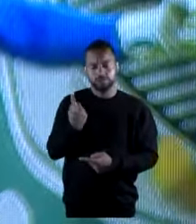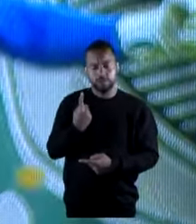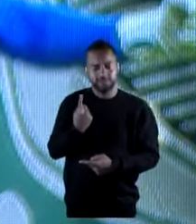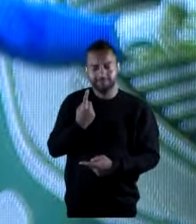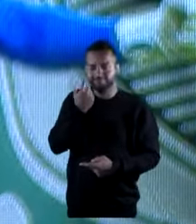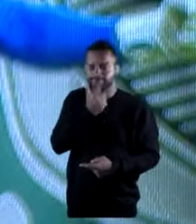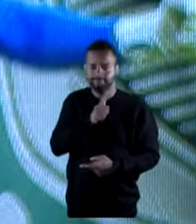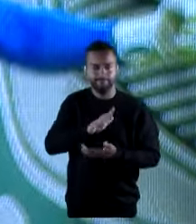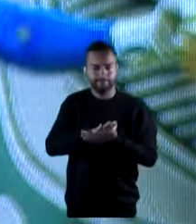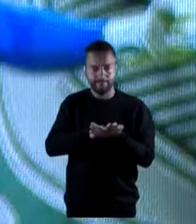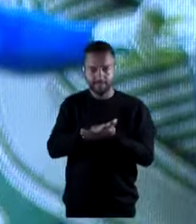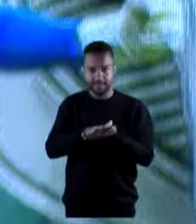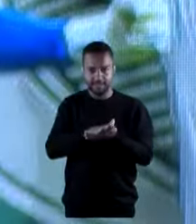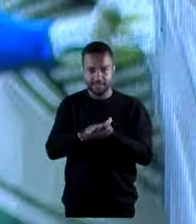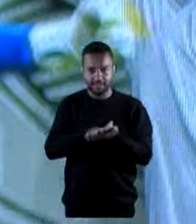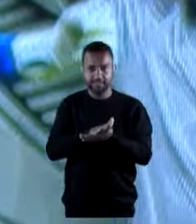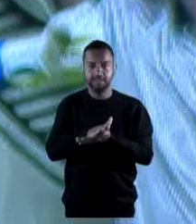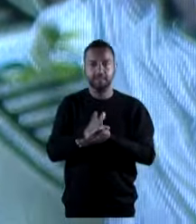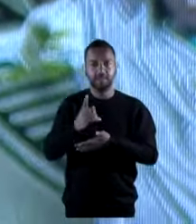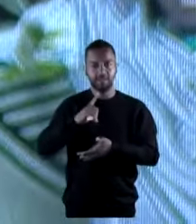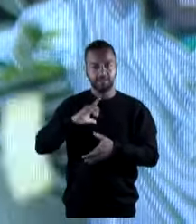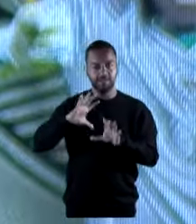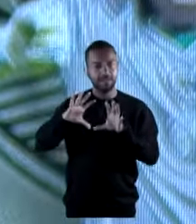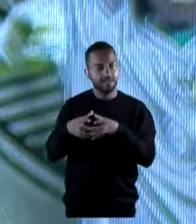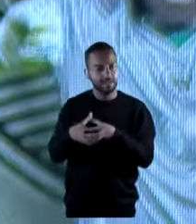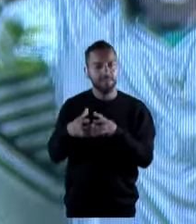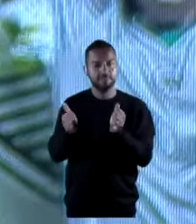sozinhos, nada. Nós temos uma equipe